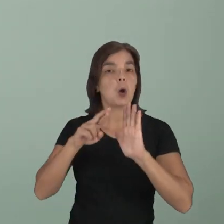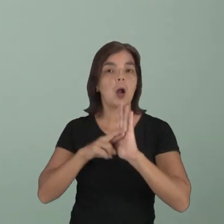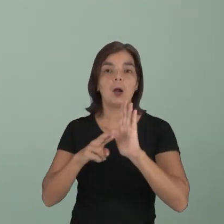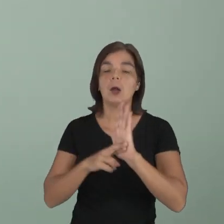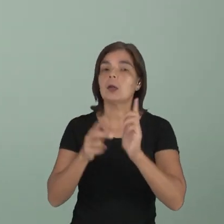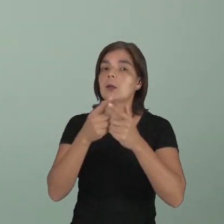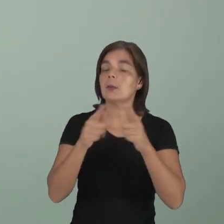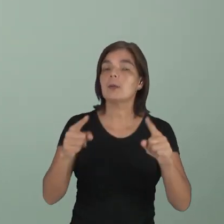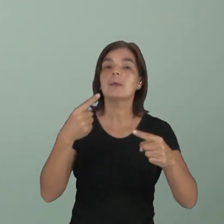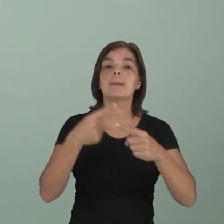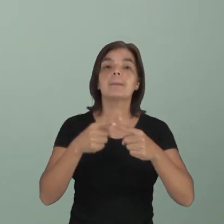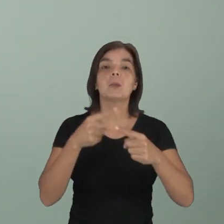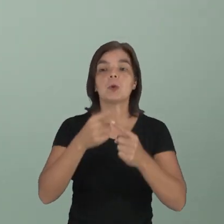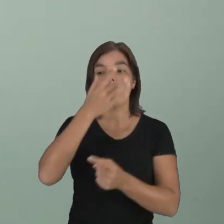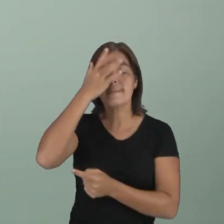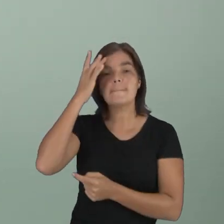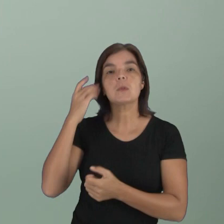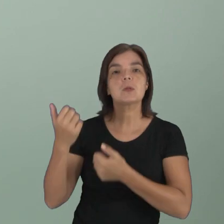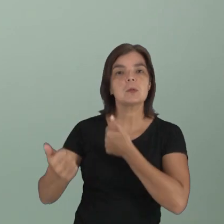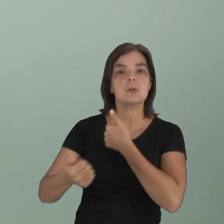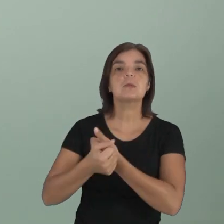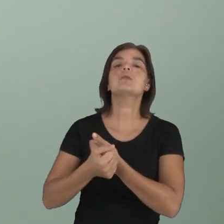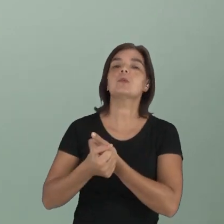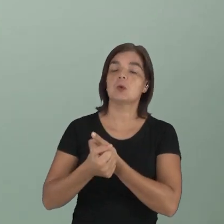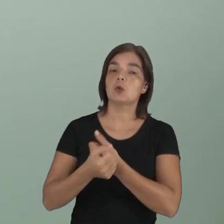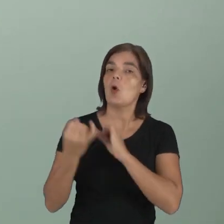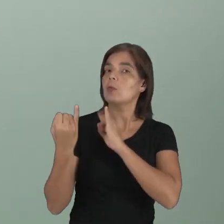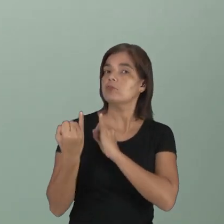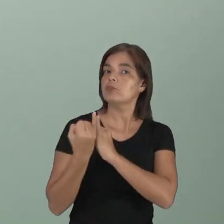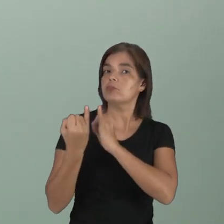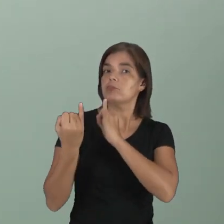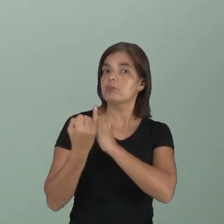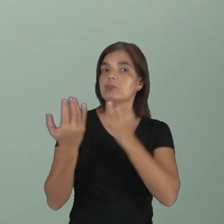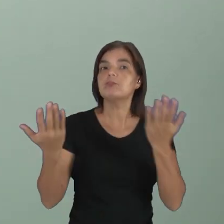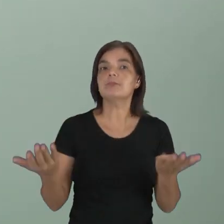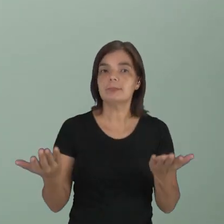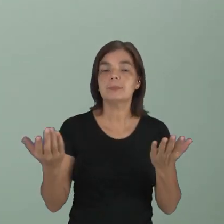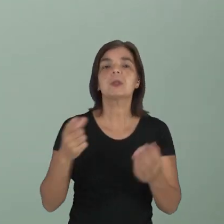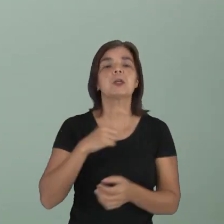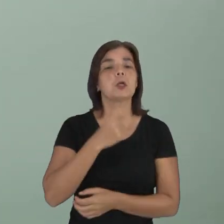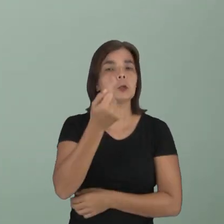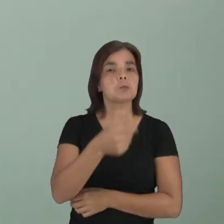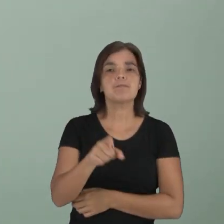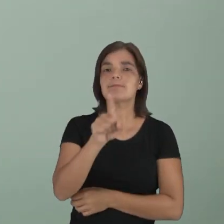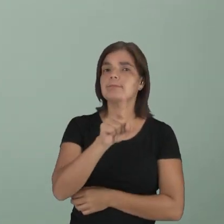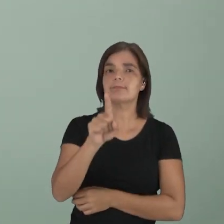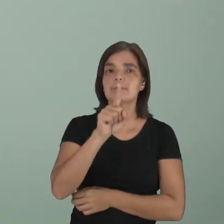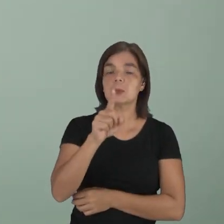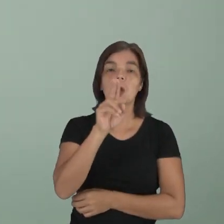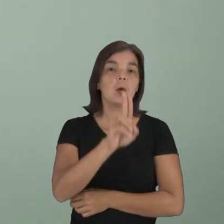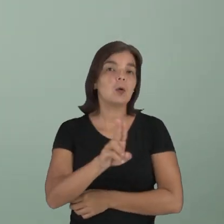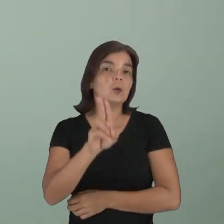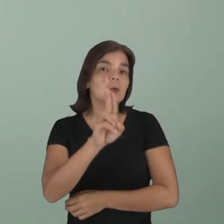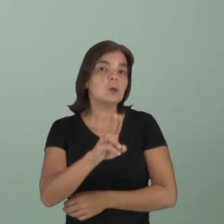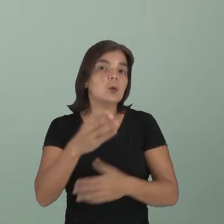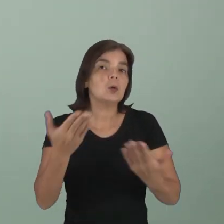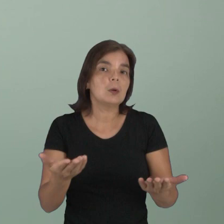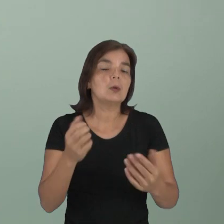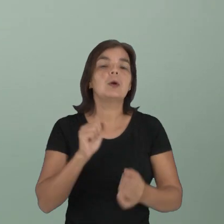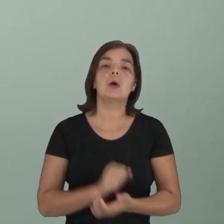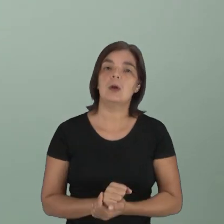culta, porque ele está falando com uma pessoa próxima, com uma pessoa íntima, que não precisa ele